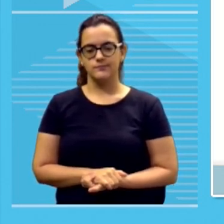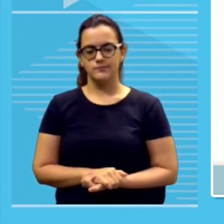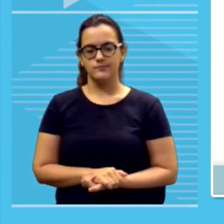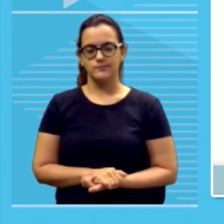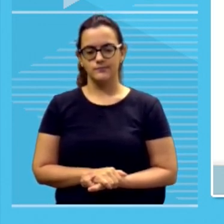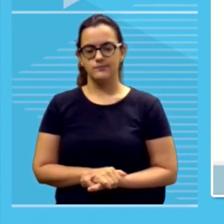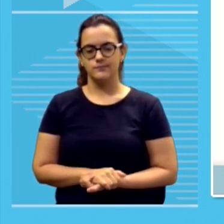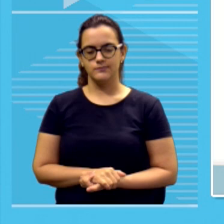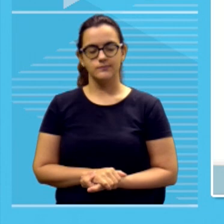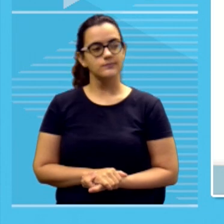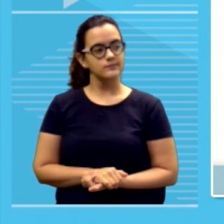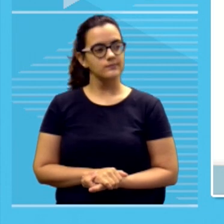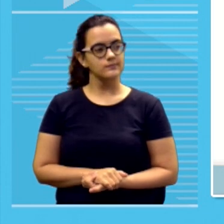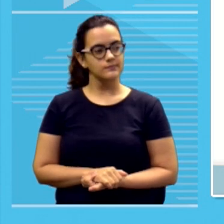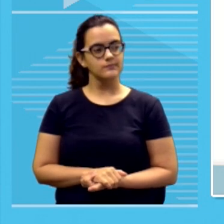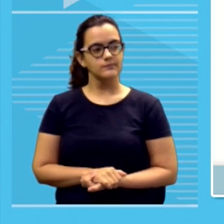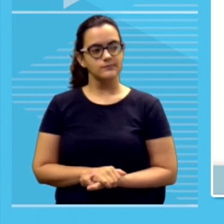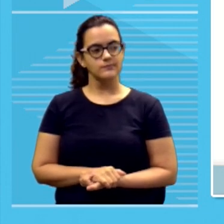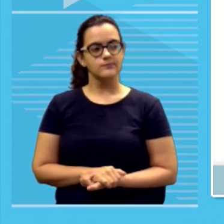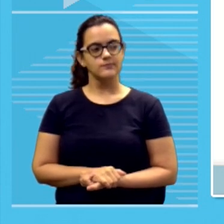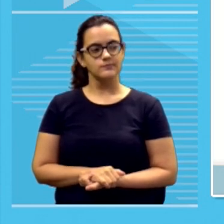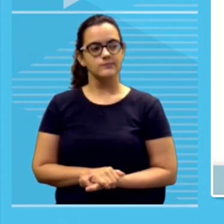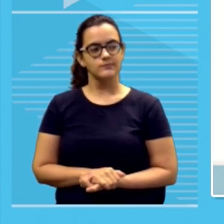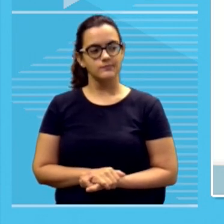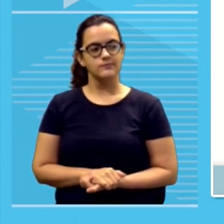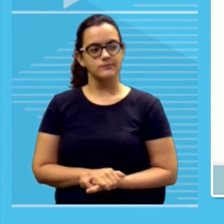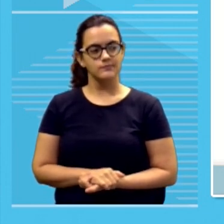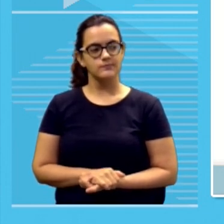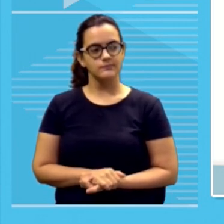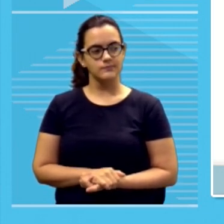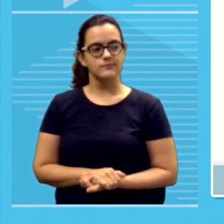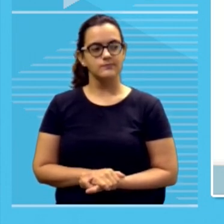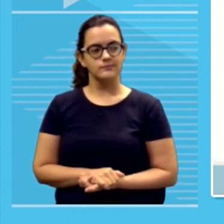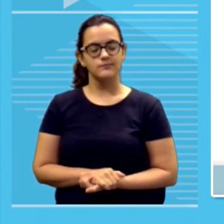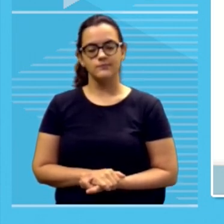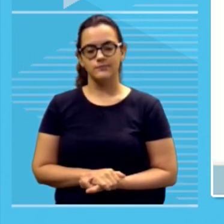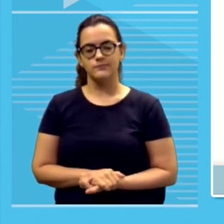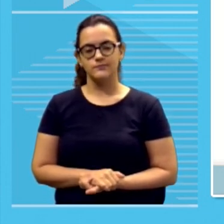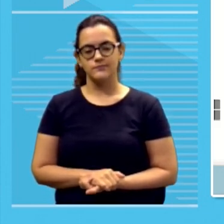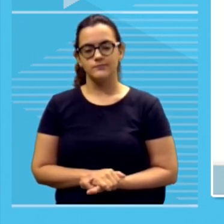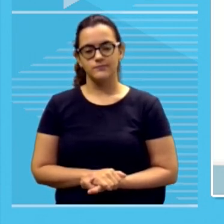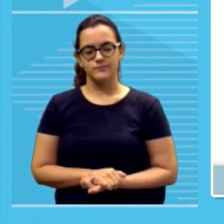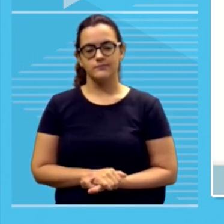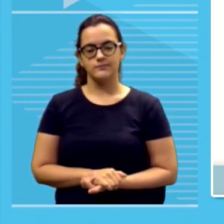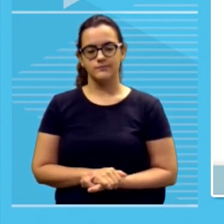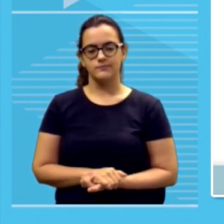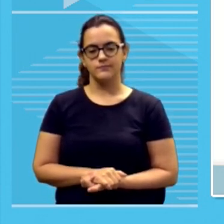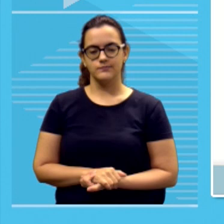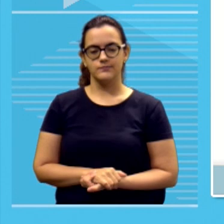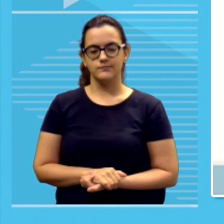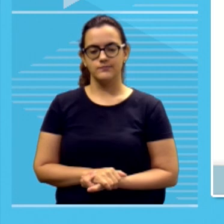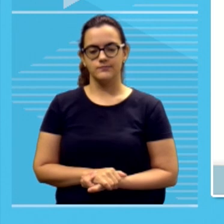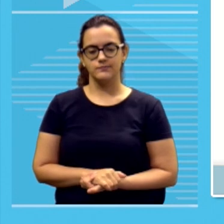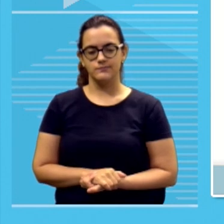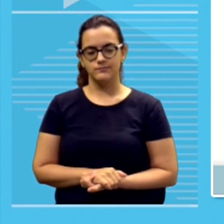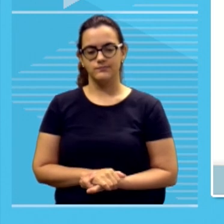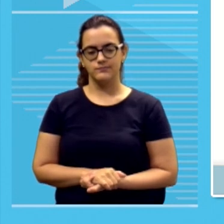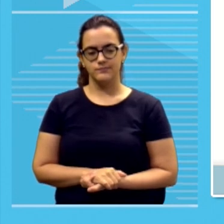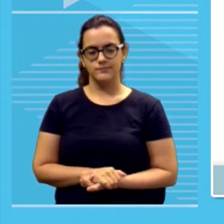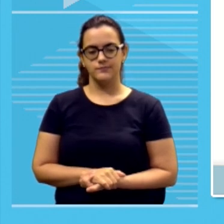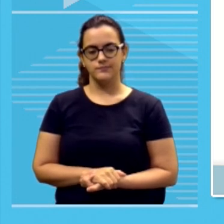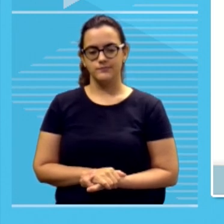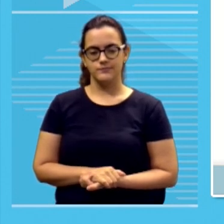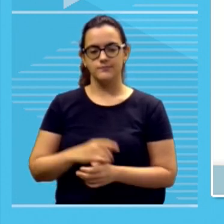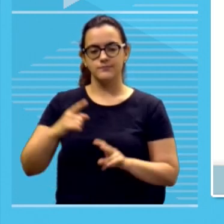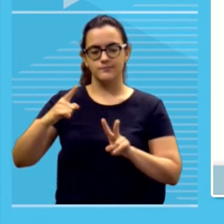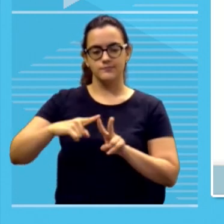ao quadrado conta distância do a para o b vai ser a raiz mas